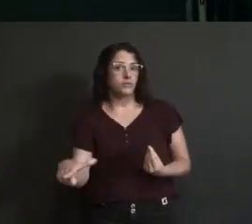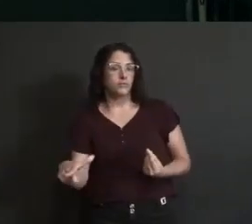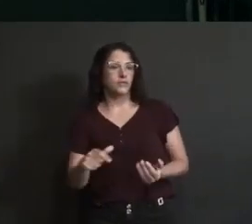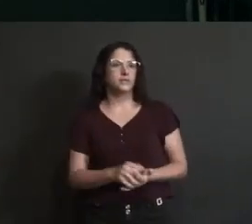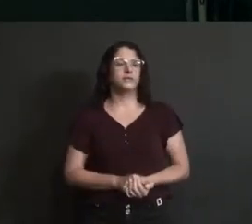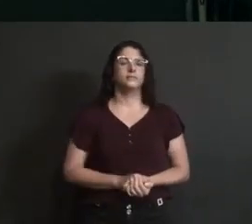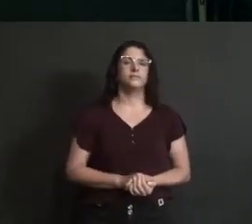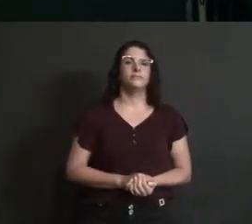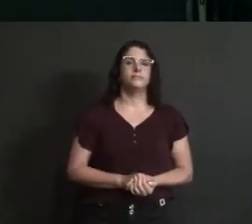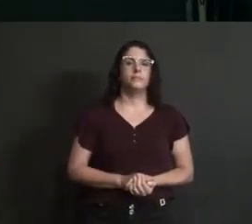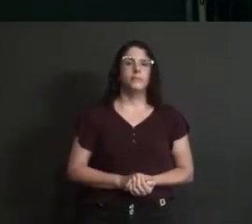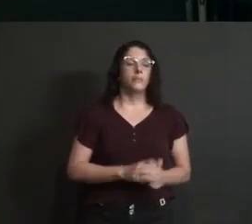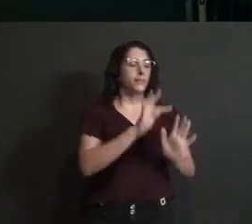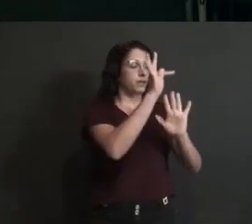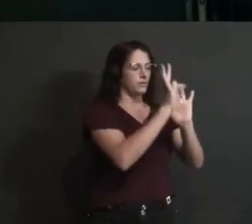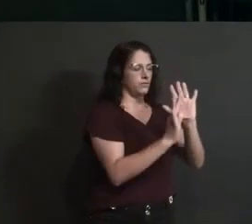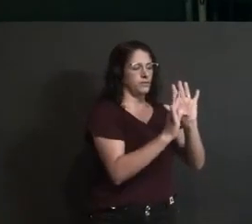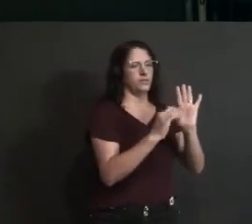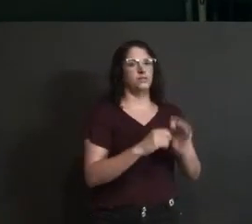assim,